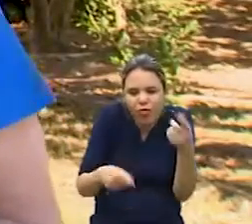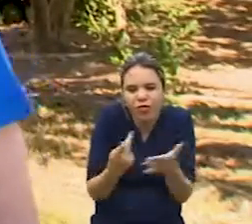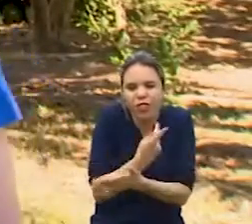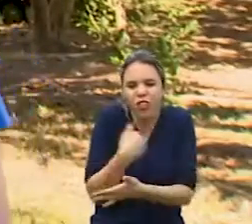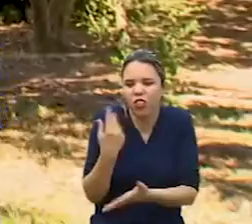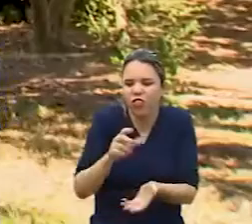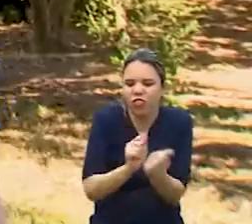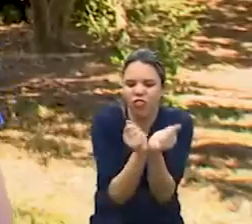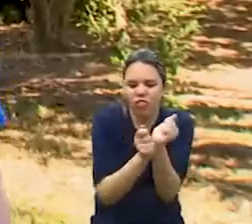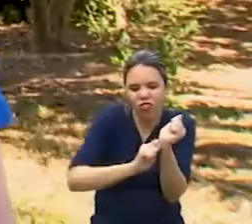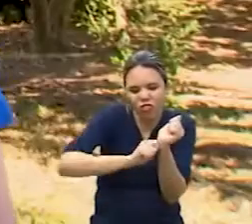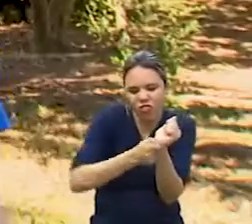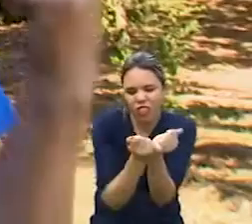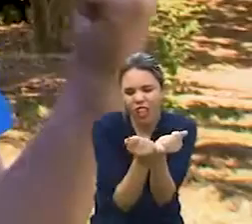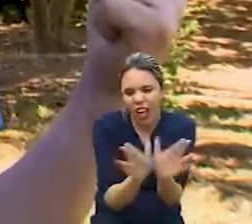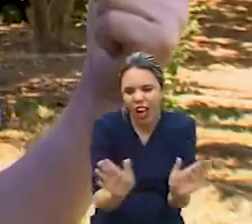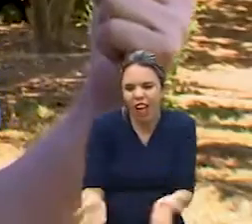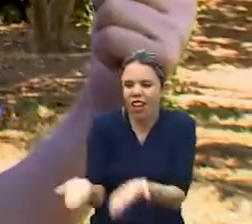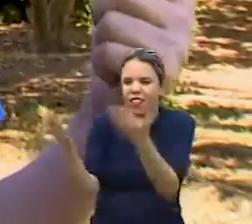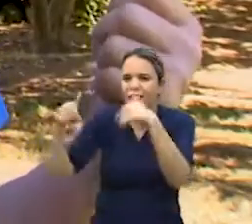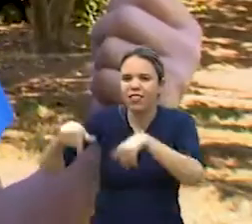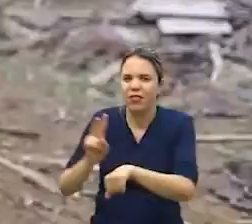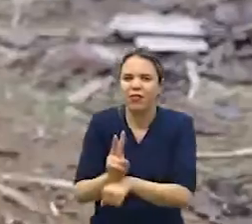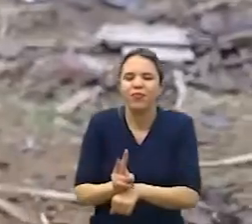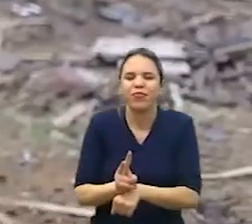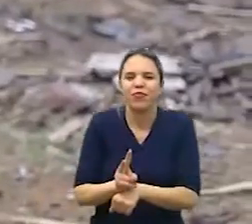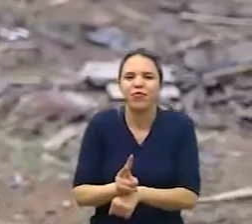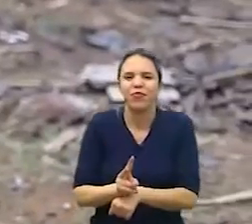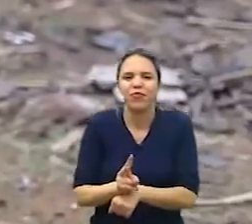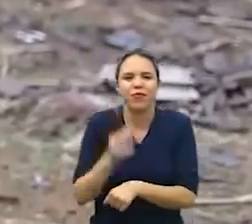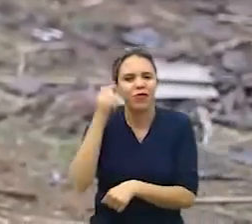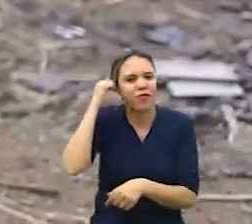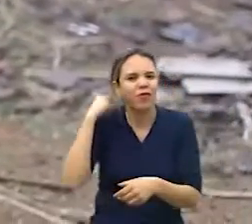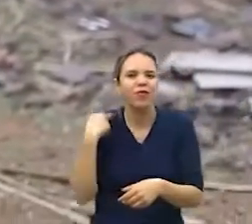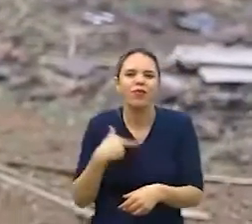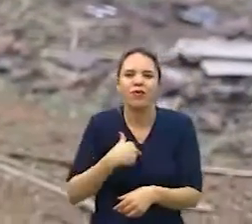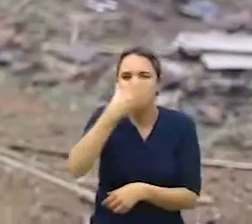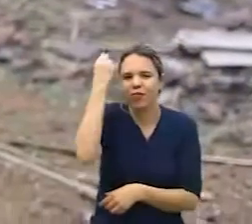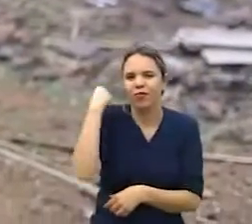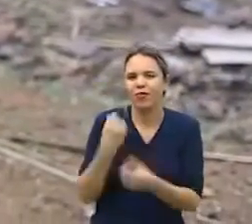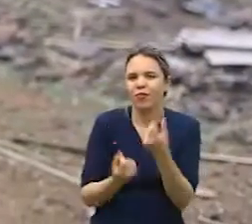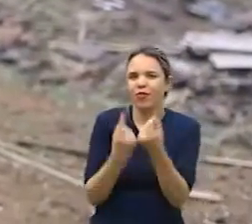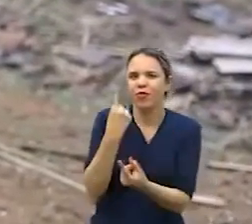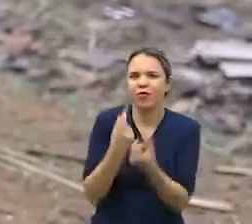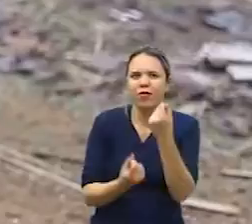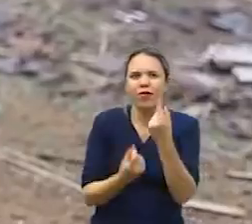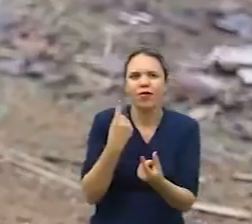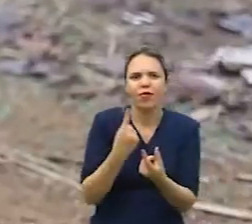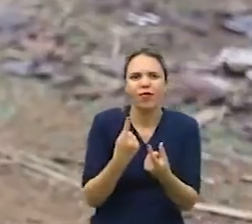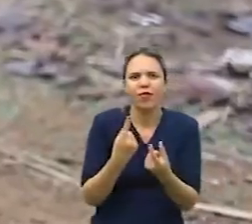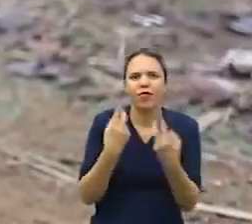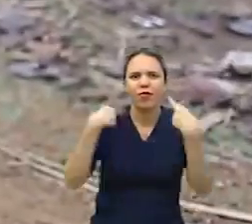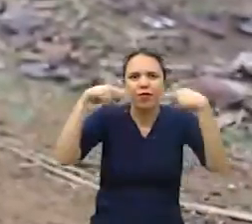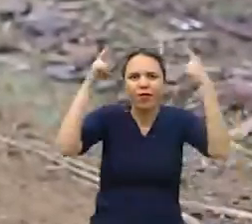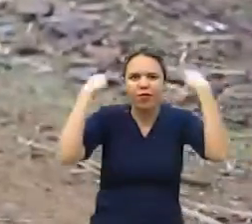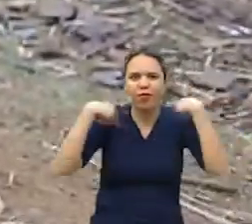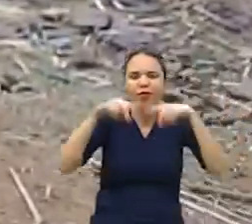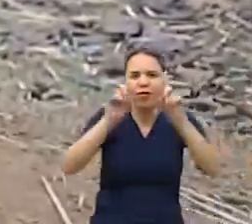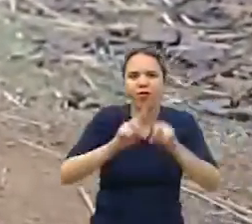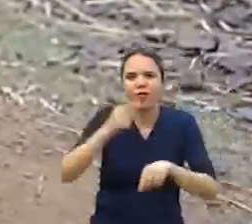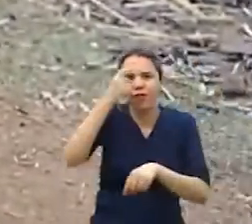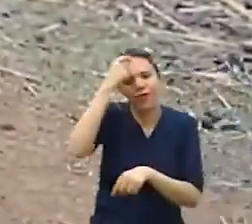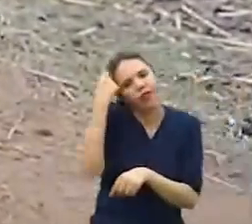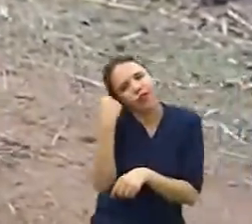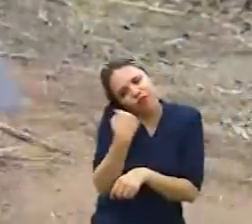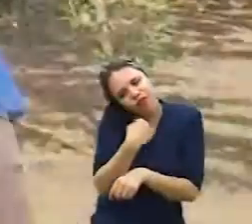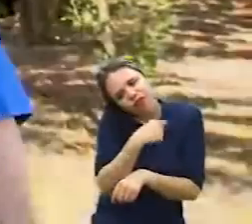sei se deu certo para ela, mas nós tiramos o cadeado e trouxemos ele para cá. E claro que não podemos esquecer da Pipoca, uma ovelha com